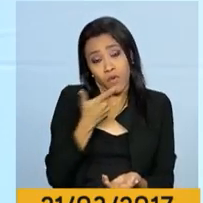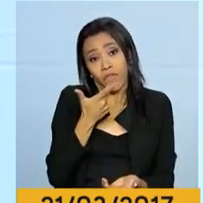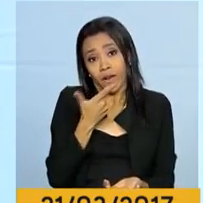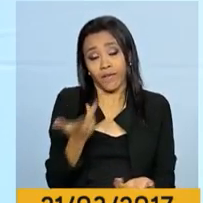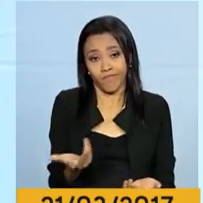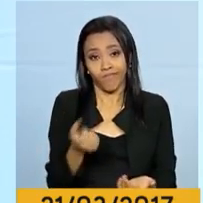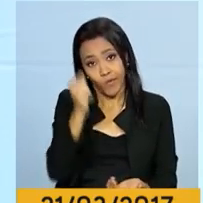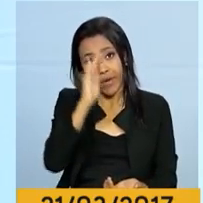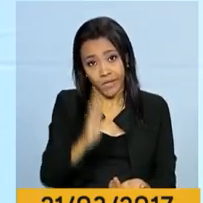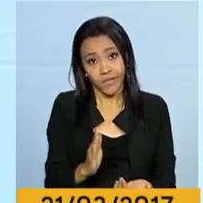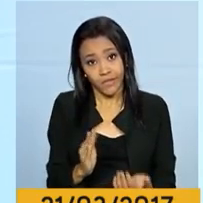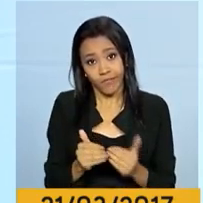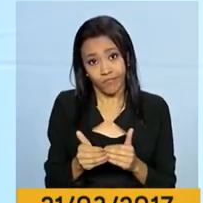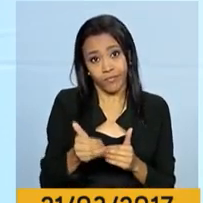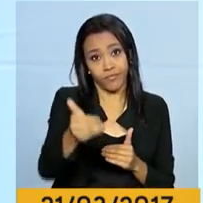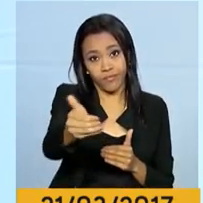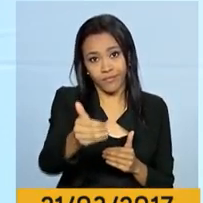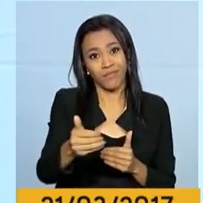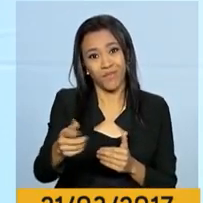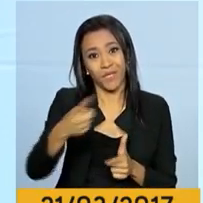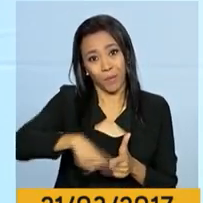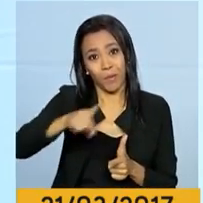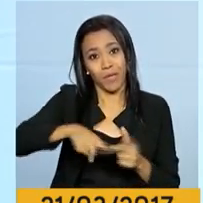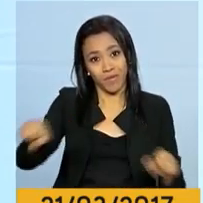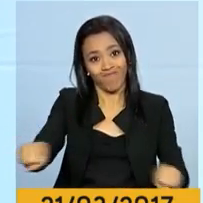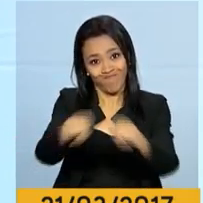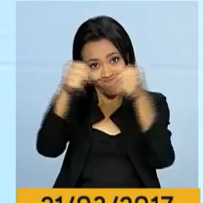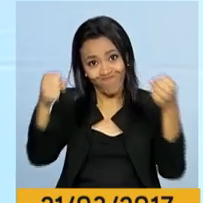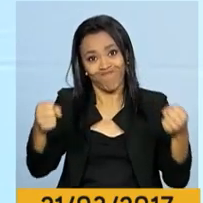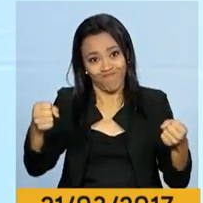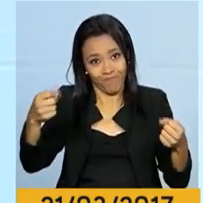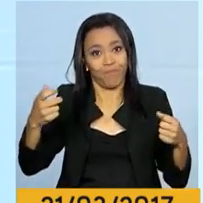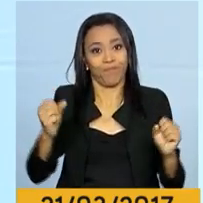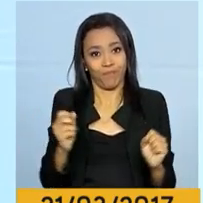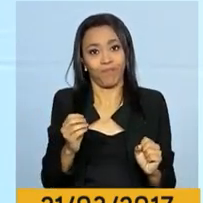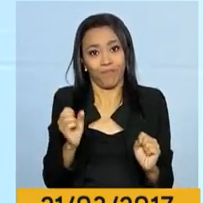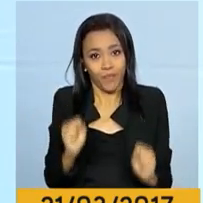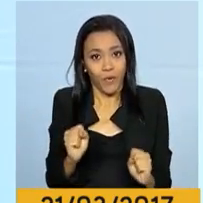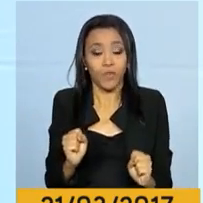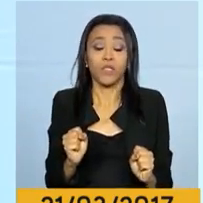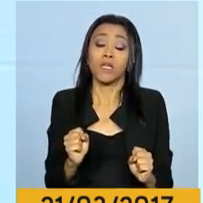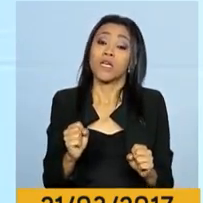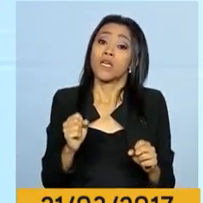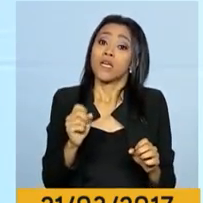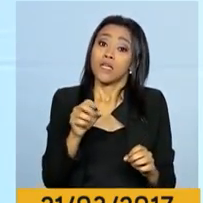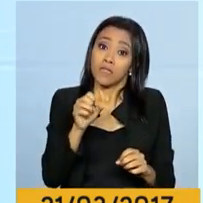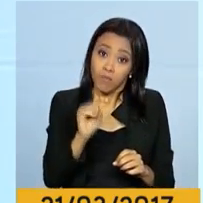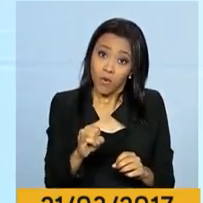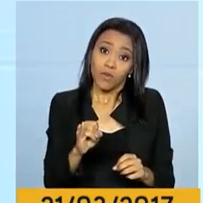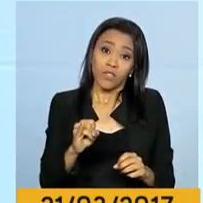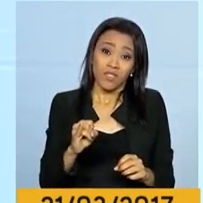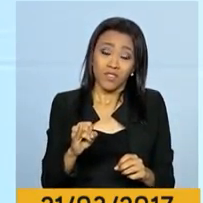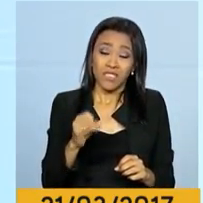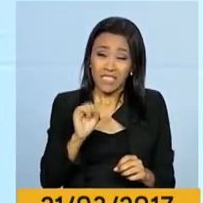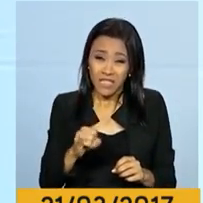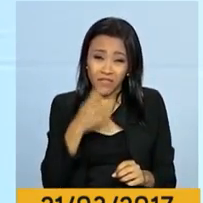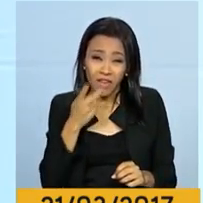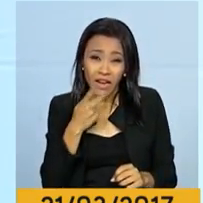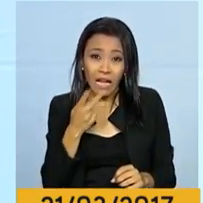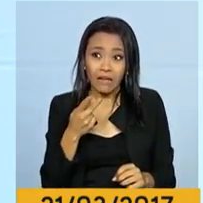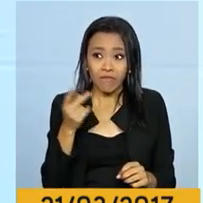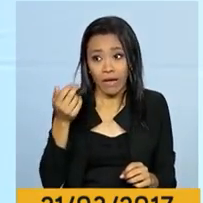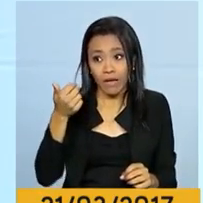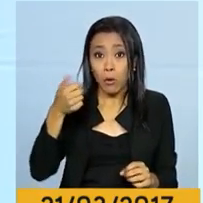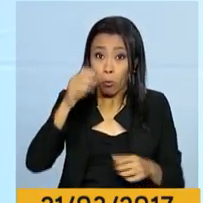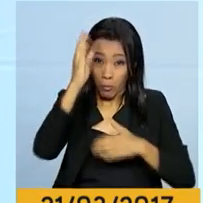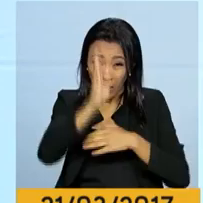Brasil poderá vir a ter dificuldades. Não terá, porque anunciar que nós podemos ter dificuldade pode desestimular os investidores. Eu